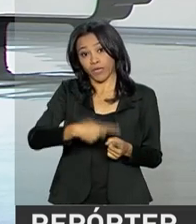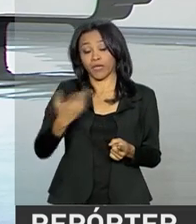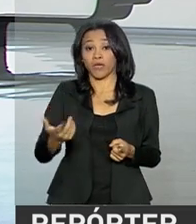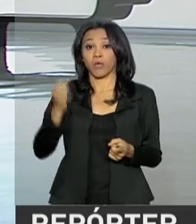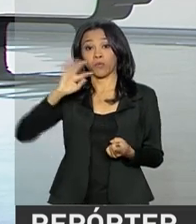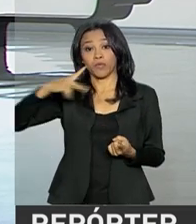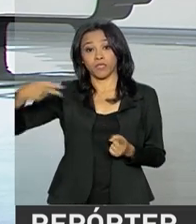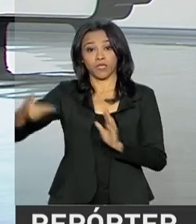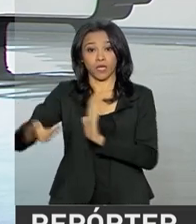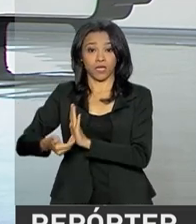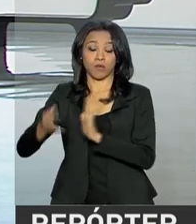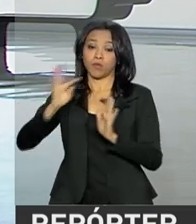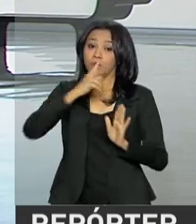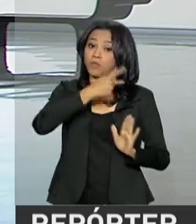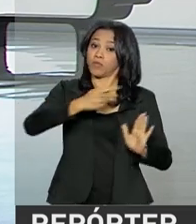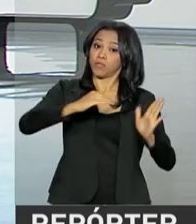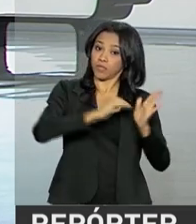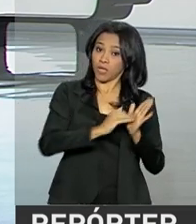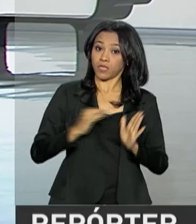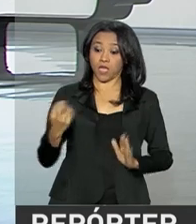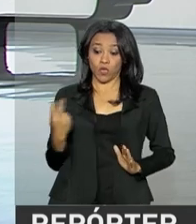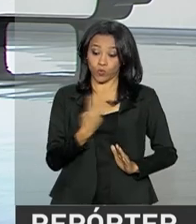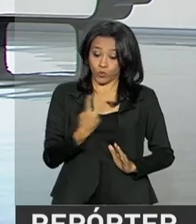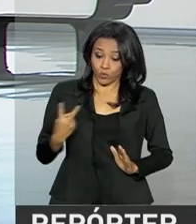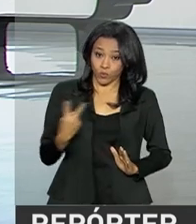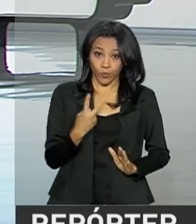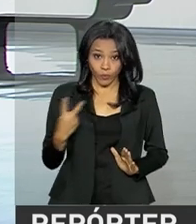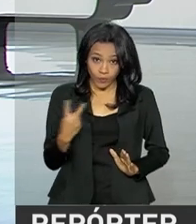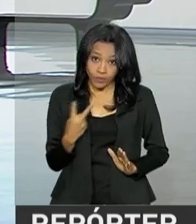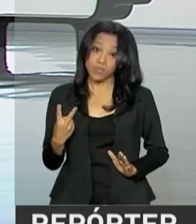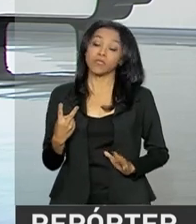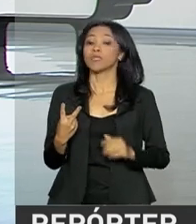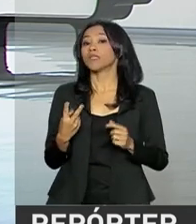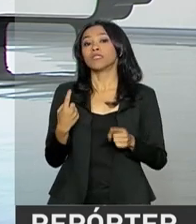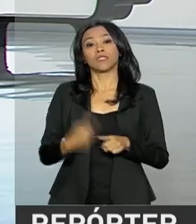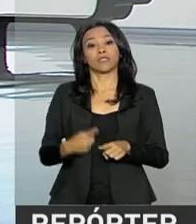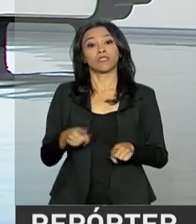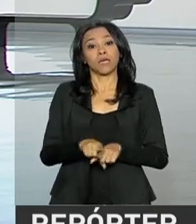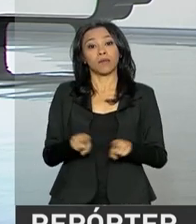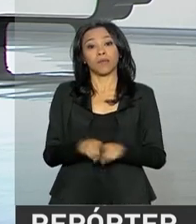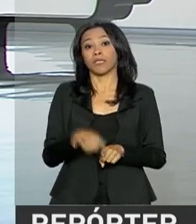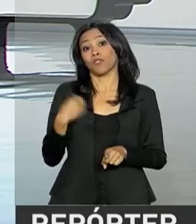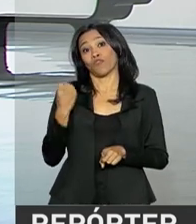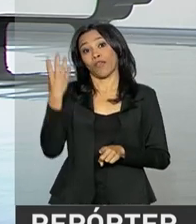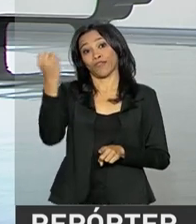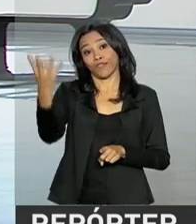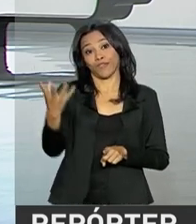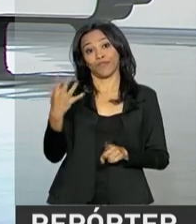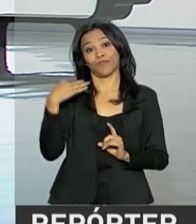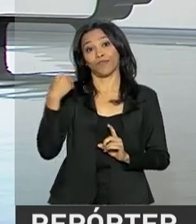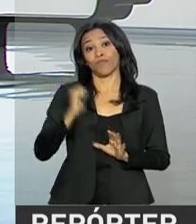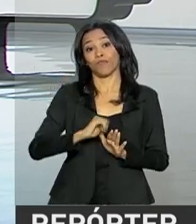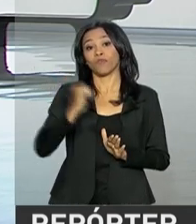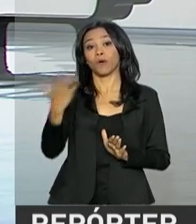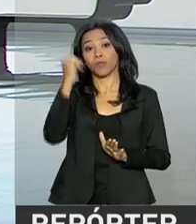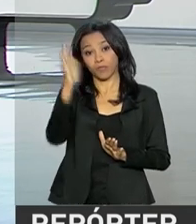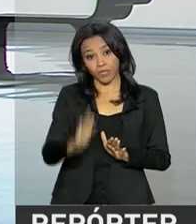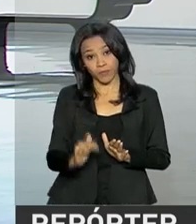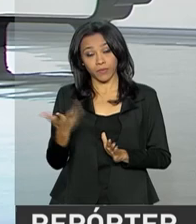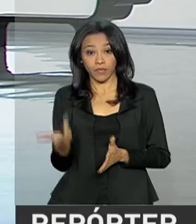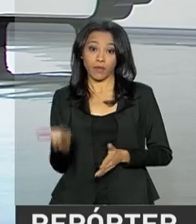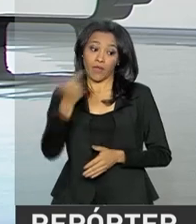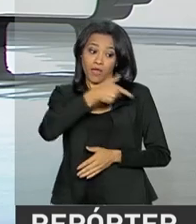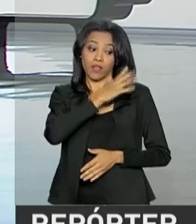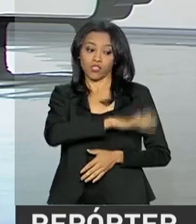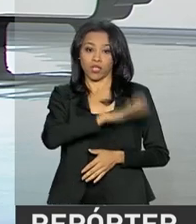da câmara e do senado que são os dois próximos da linha sucessória também estão em viagem internacional cármen lúcia